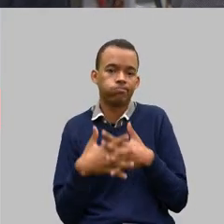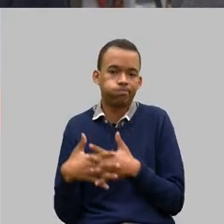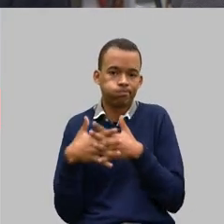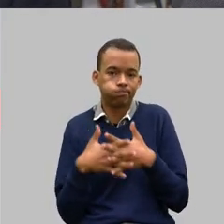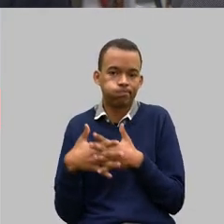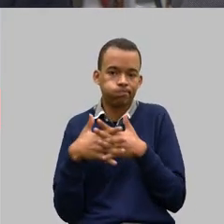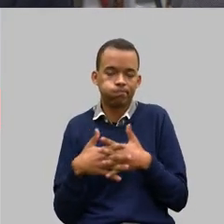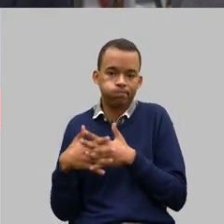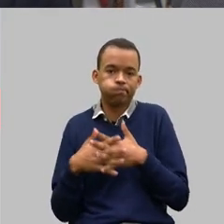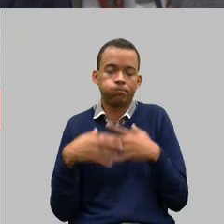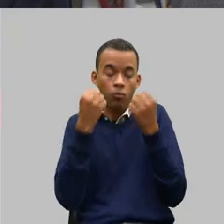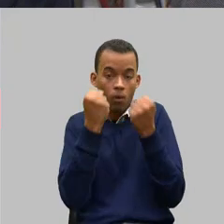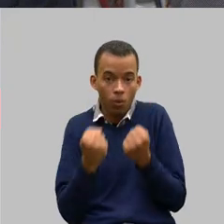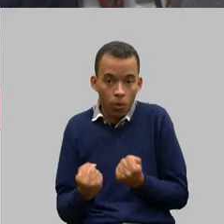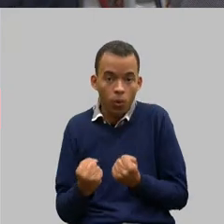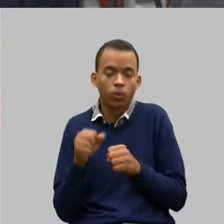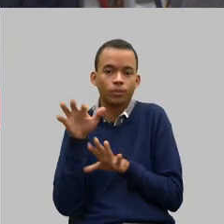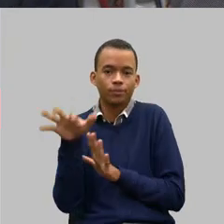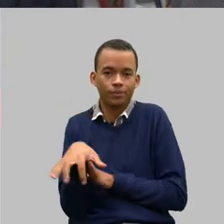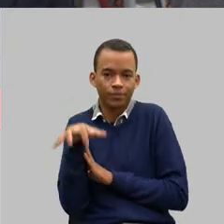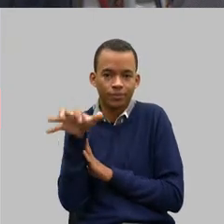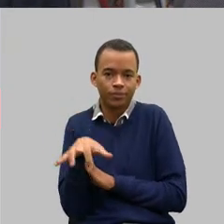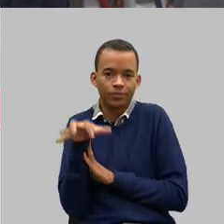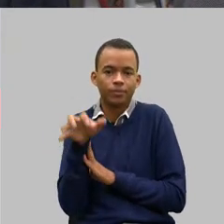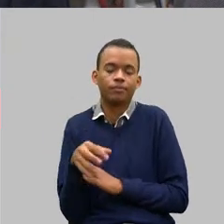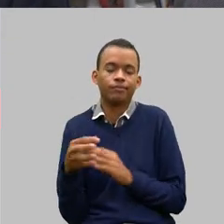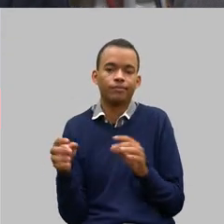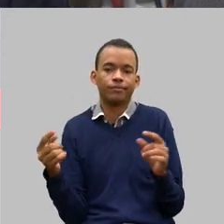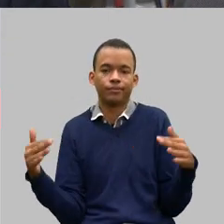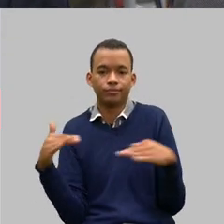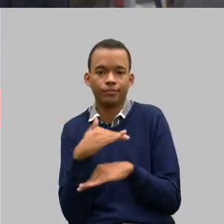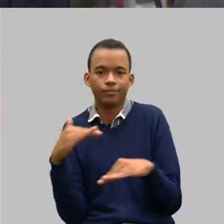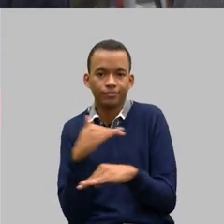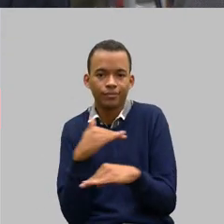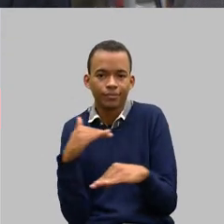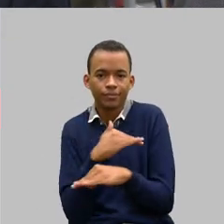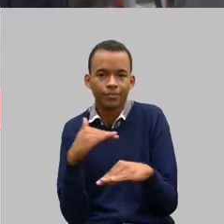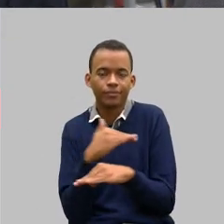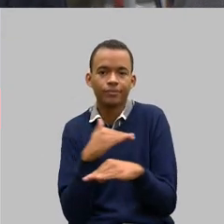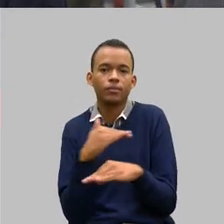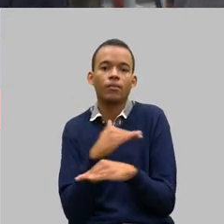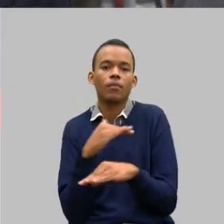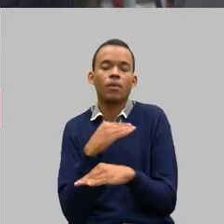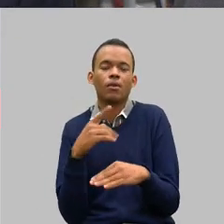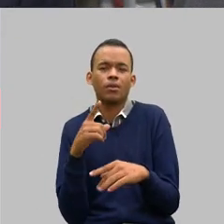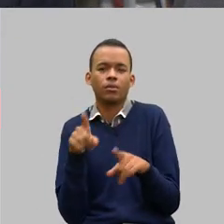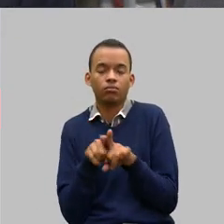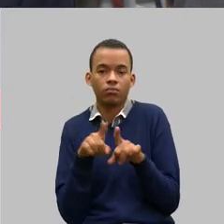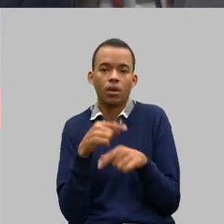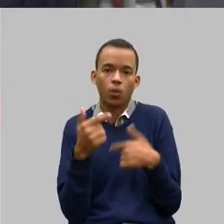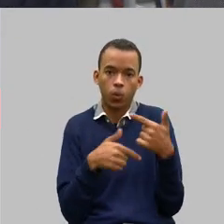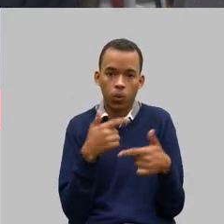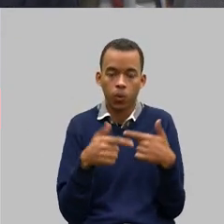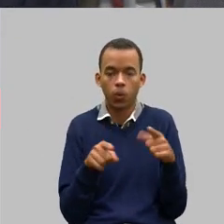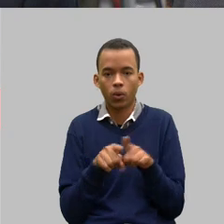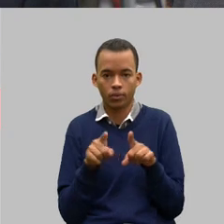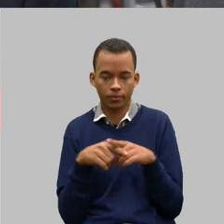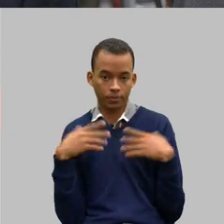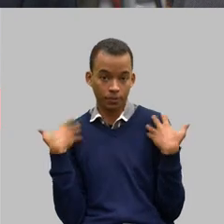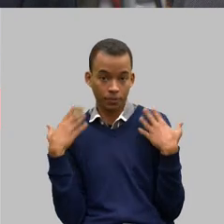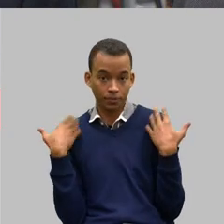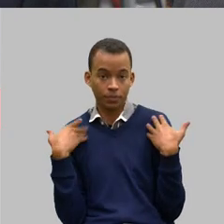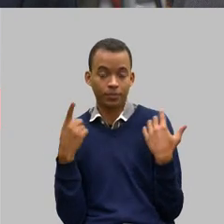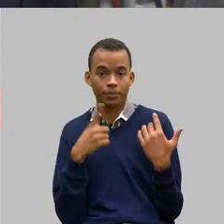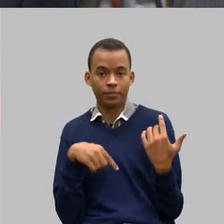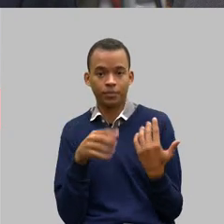é o fluxo intenso né entre as duas cidades de de de seja de trabalho de turista então a gente pretende concluir o projeto